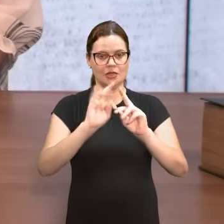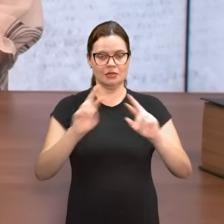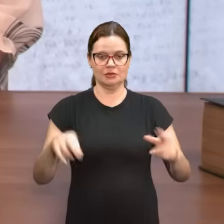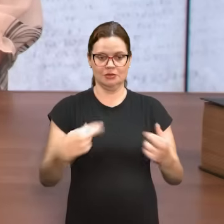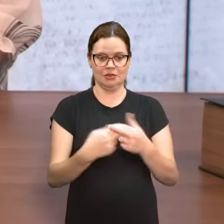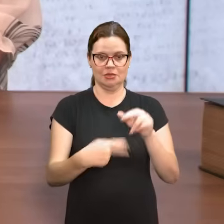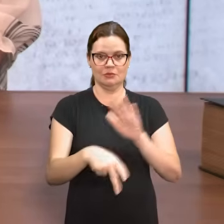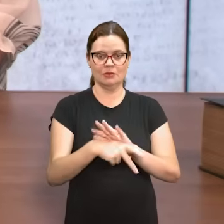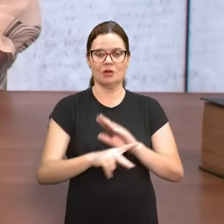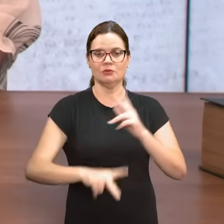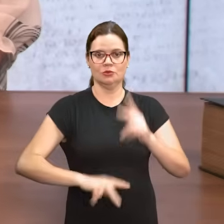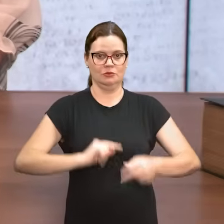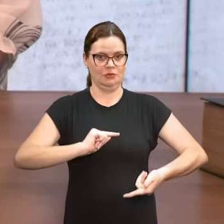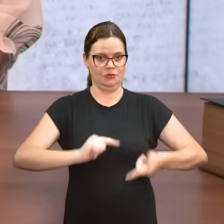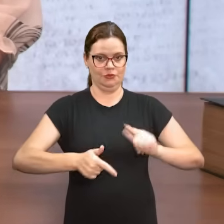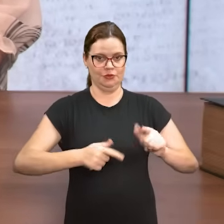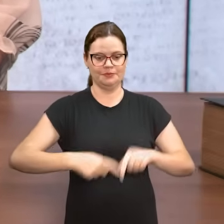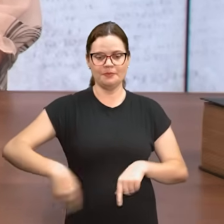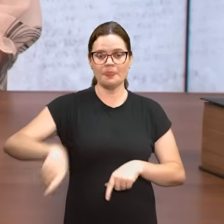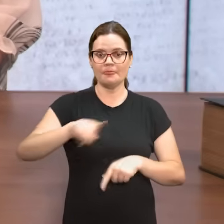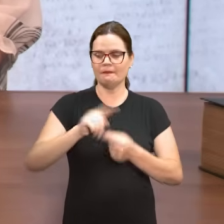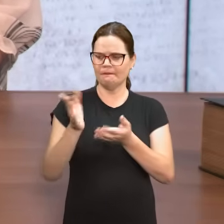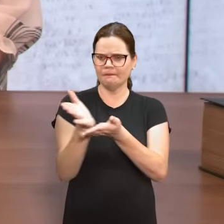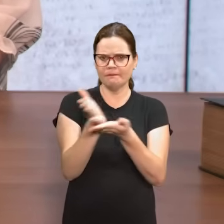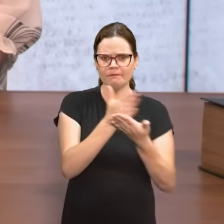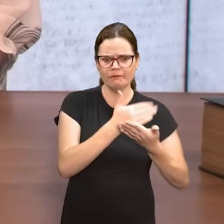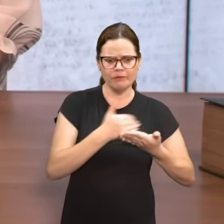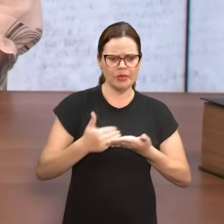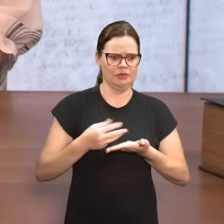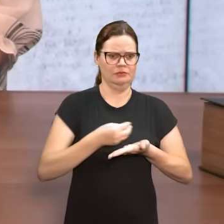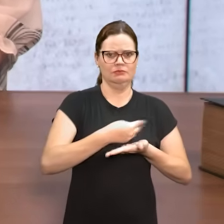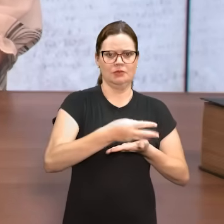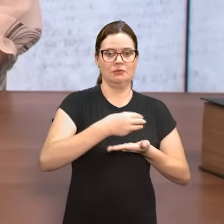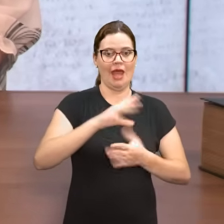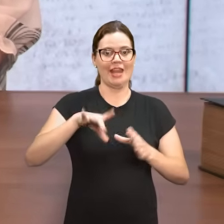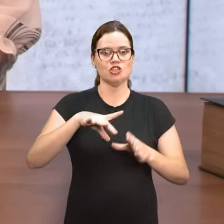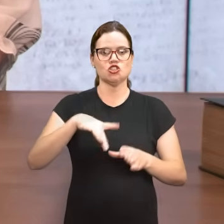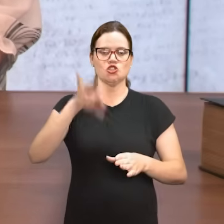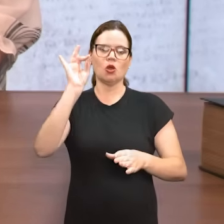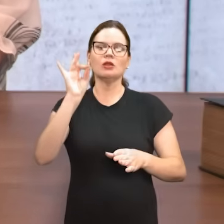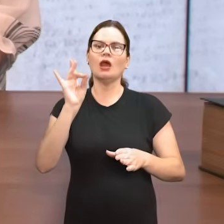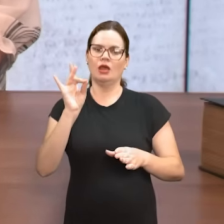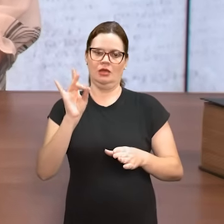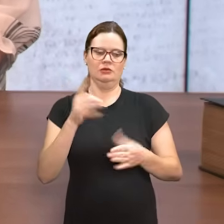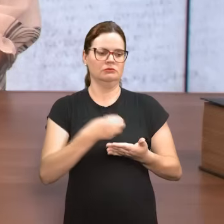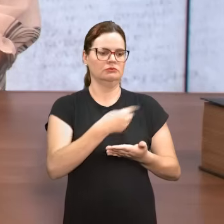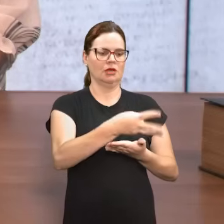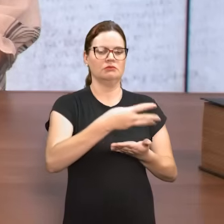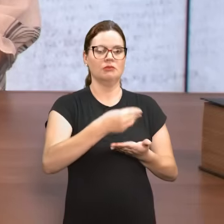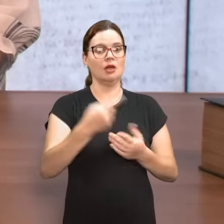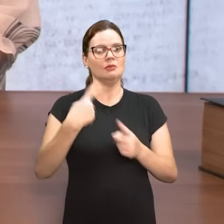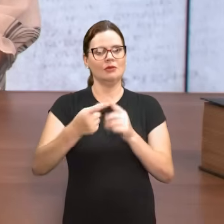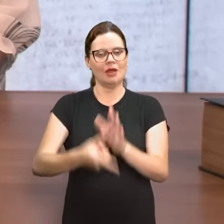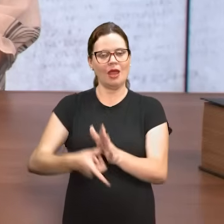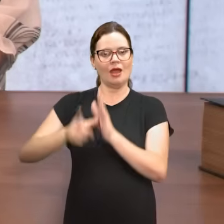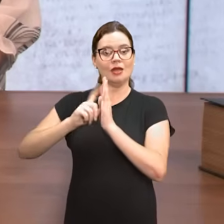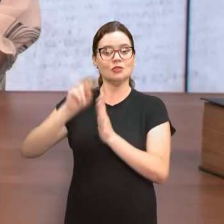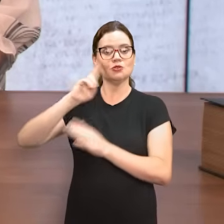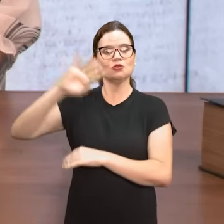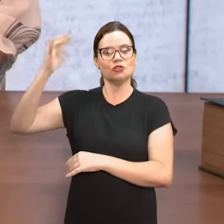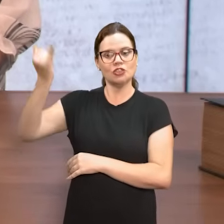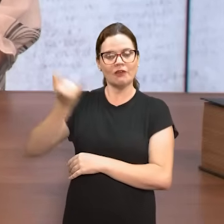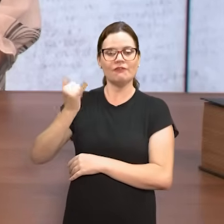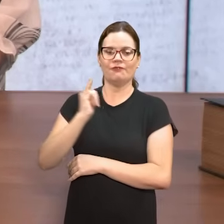Israel, lhes fizeram repartir por sorte da sua herança, como o Senhor ordenara